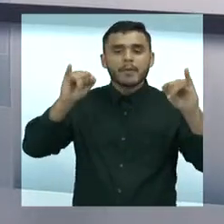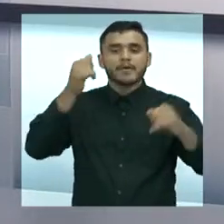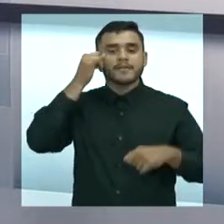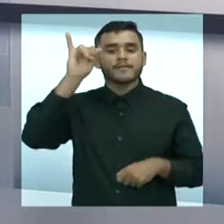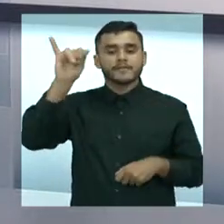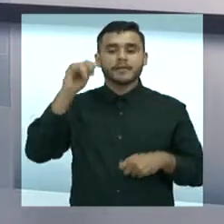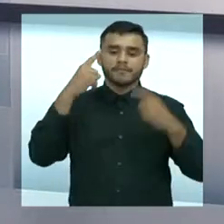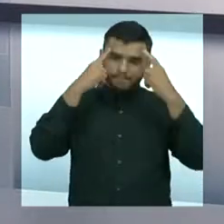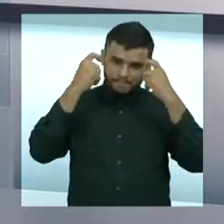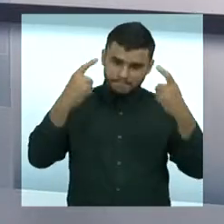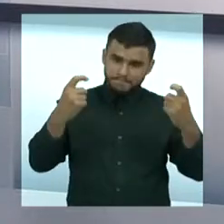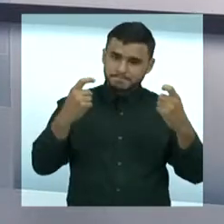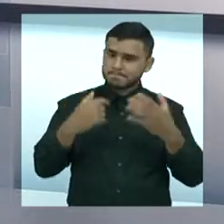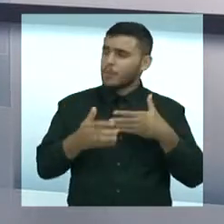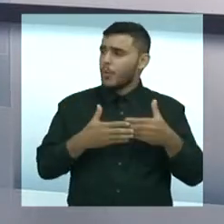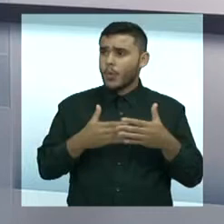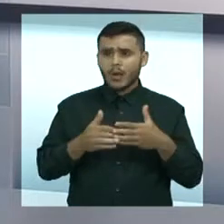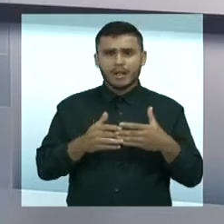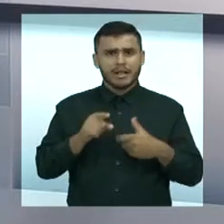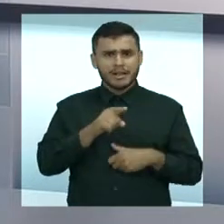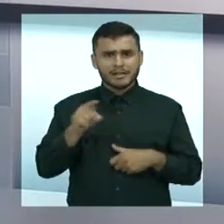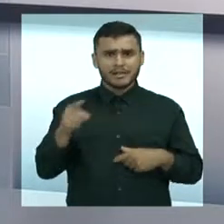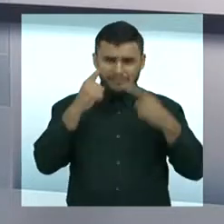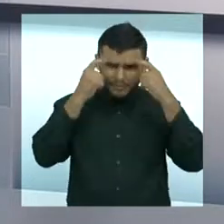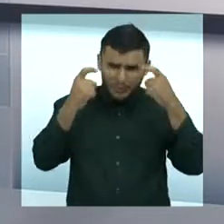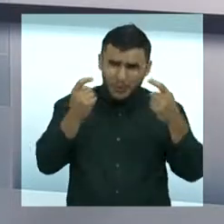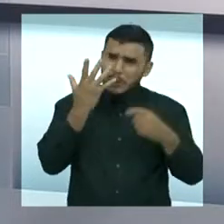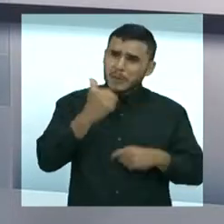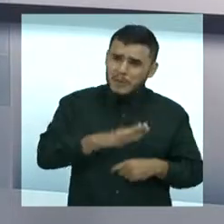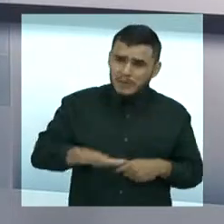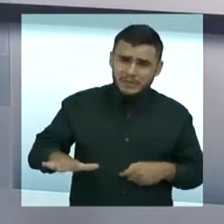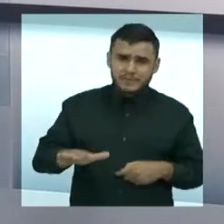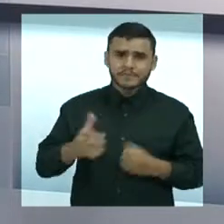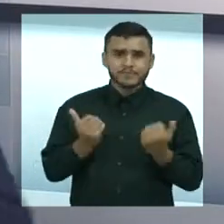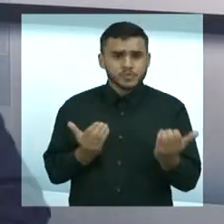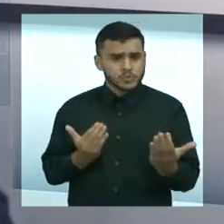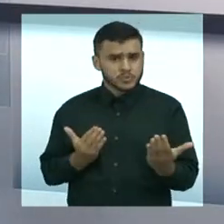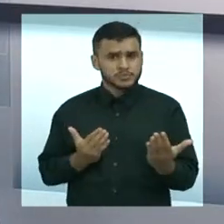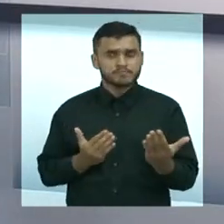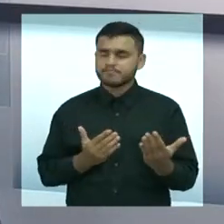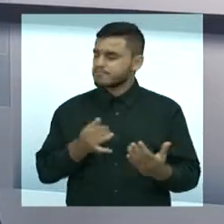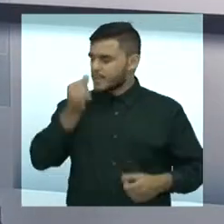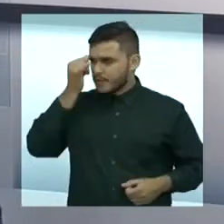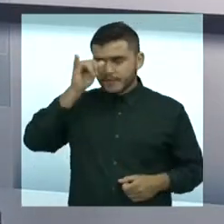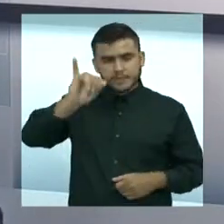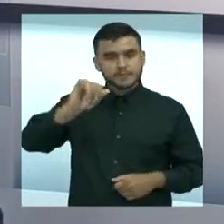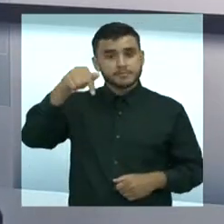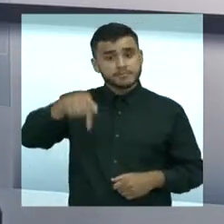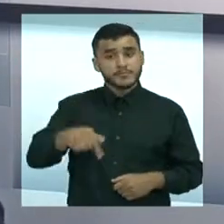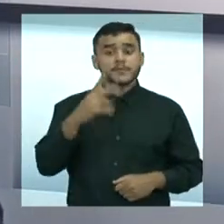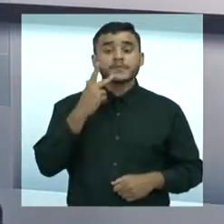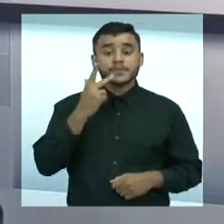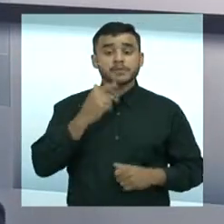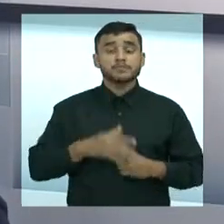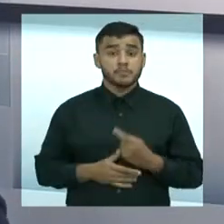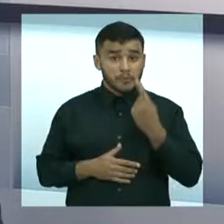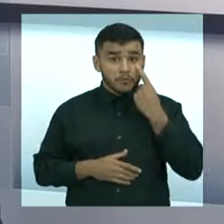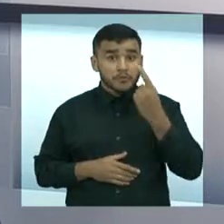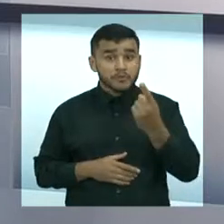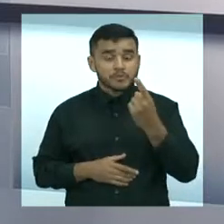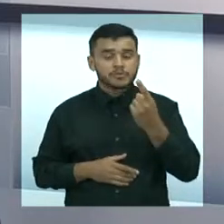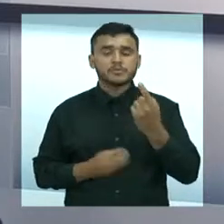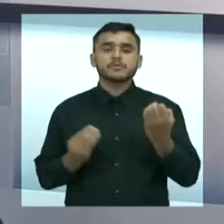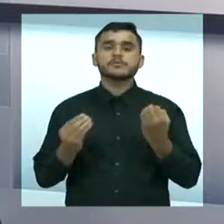combate a qualquer tipo de exploração sobre as crianças e os adolescentes aqui em Fortaleza. Vamos ver, então,